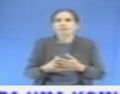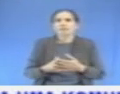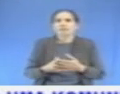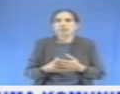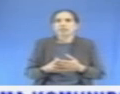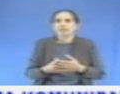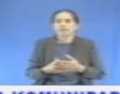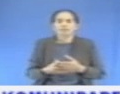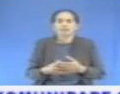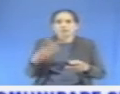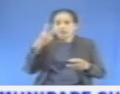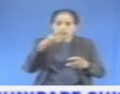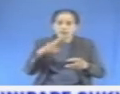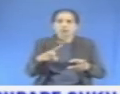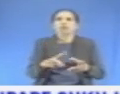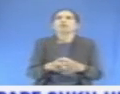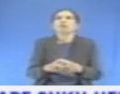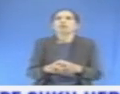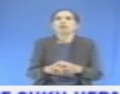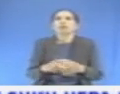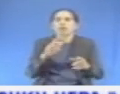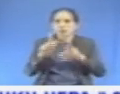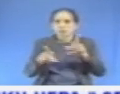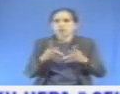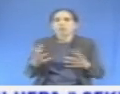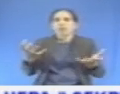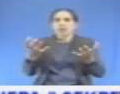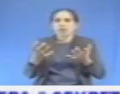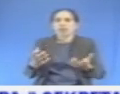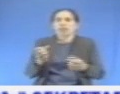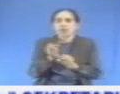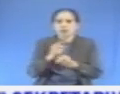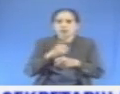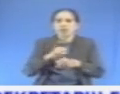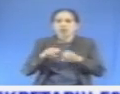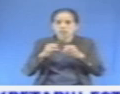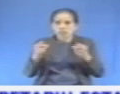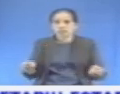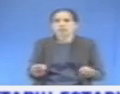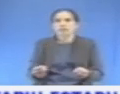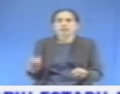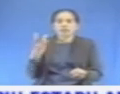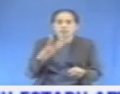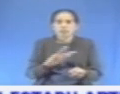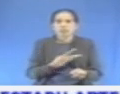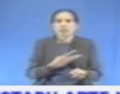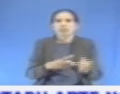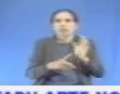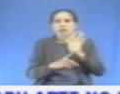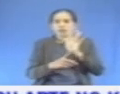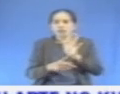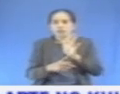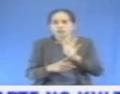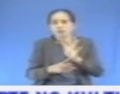Desentendimento entre Sira ou Emma Balo Leno, a Caraca destrói e genema que importante viu para a Polícia Nacional